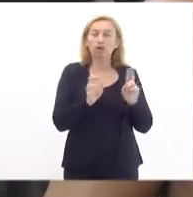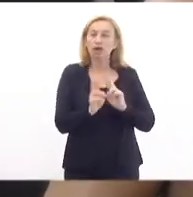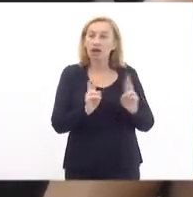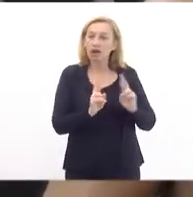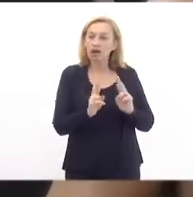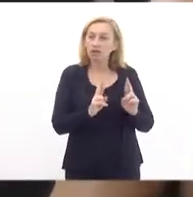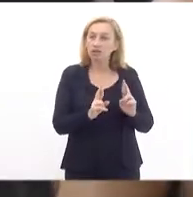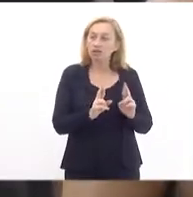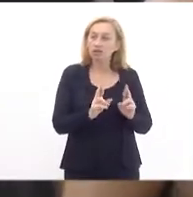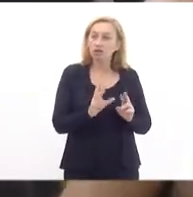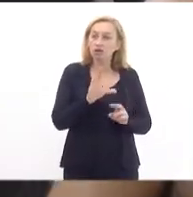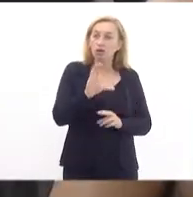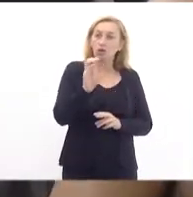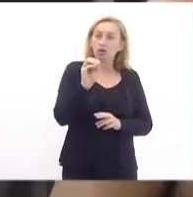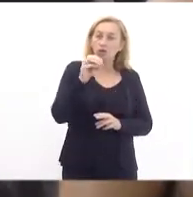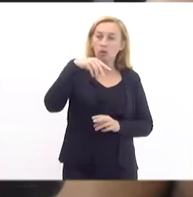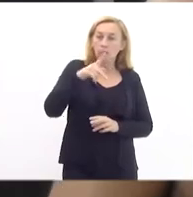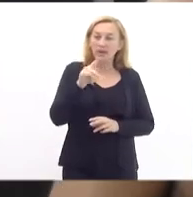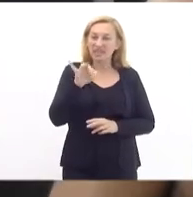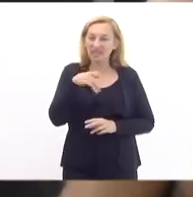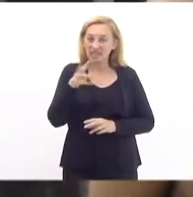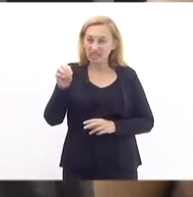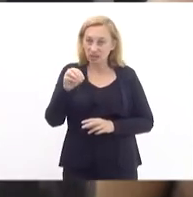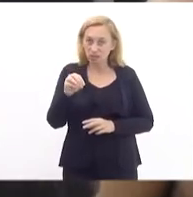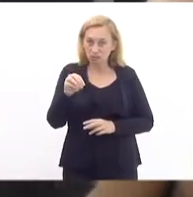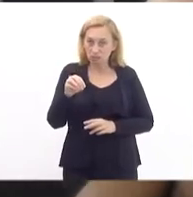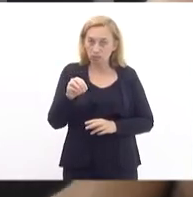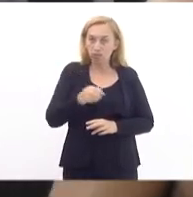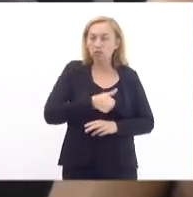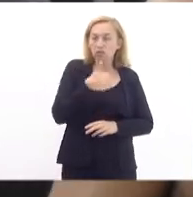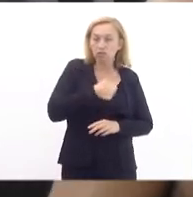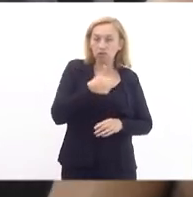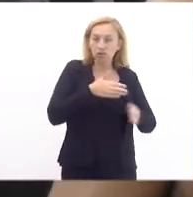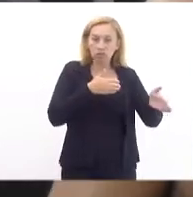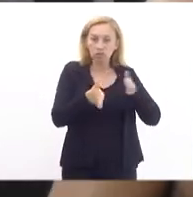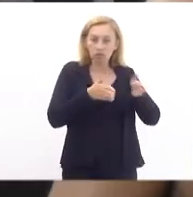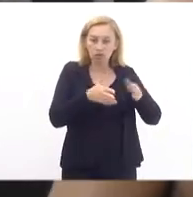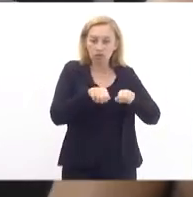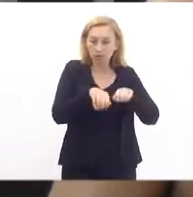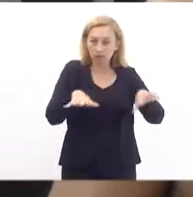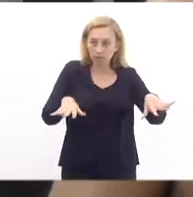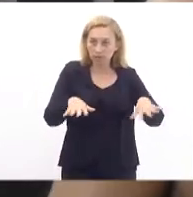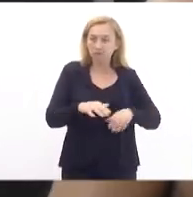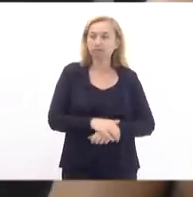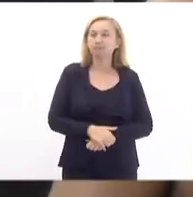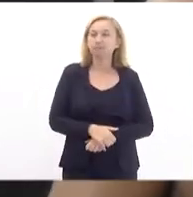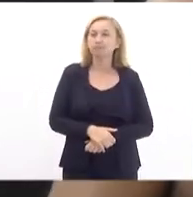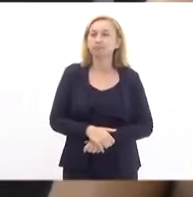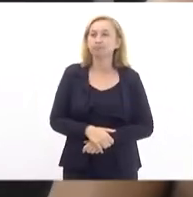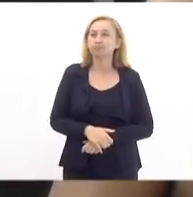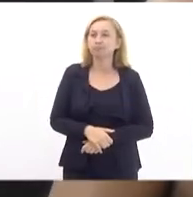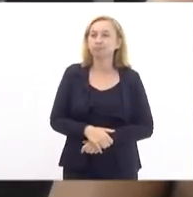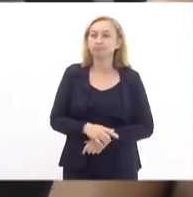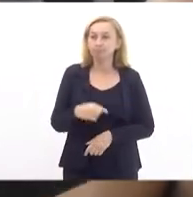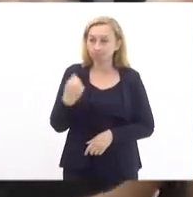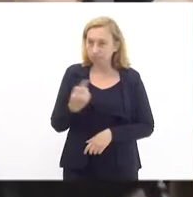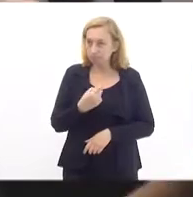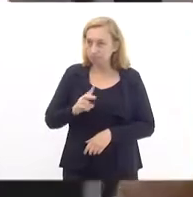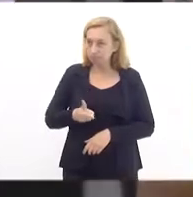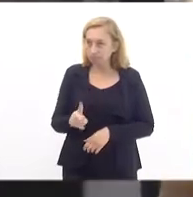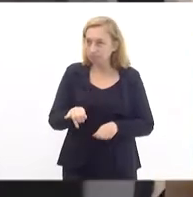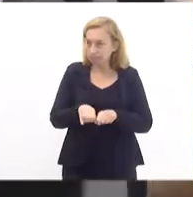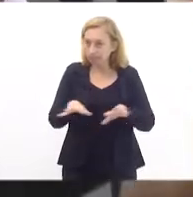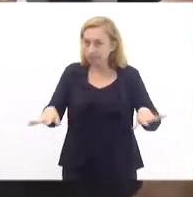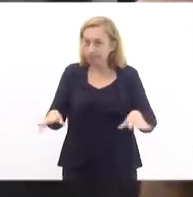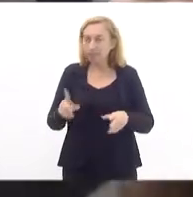às compensações dessa primeira tranche do período da pandemia. que nós estamos ainda em pandemia, apesar da